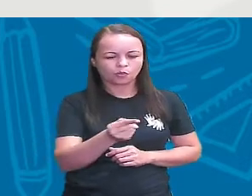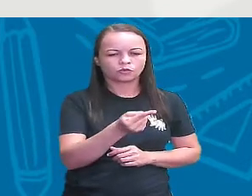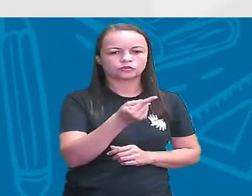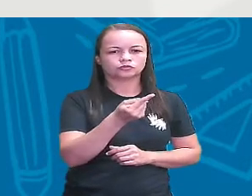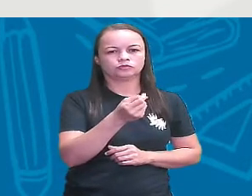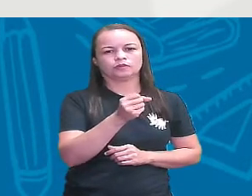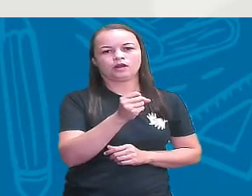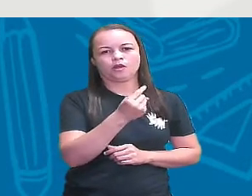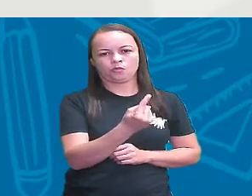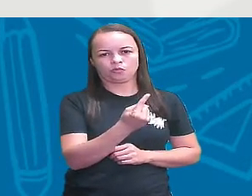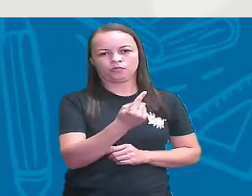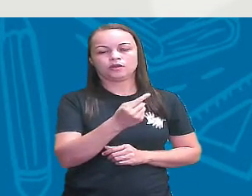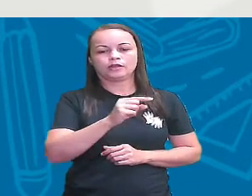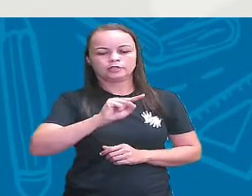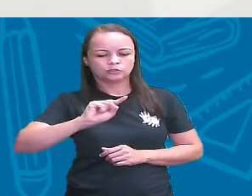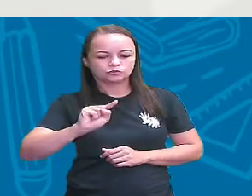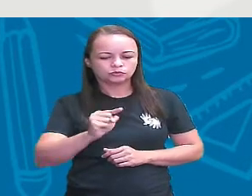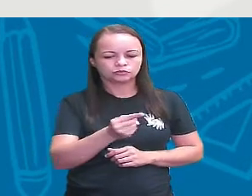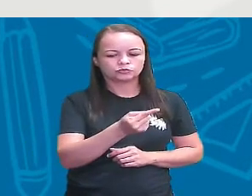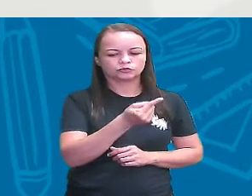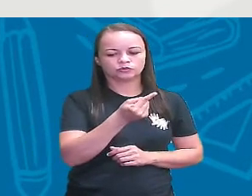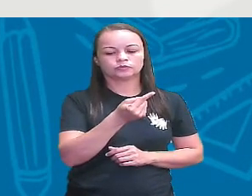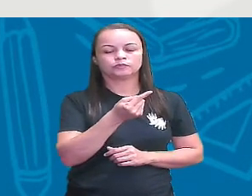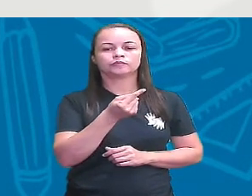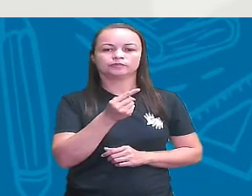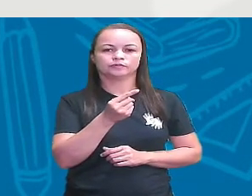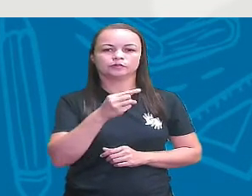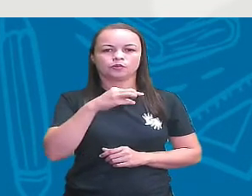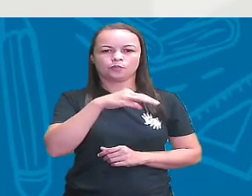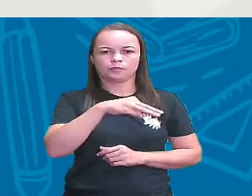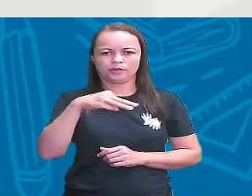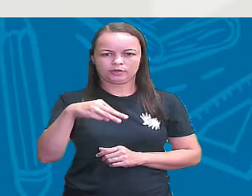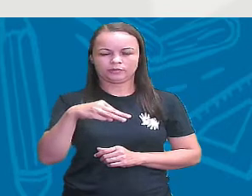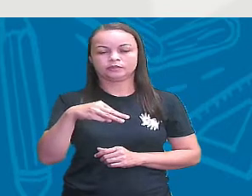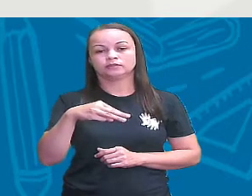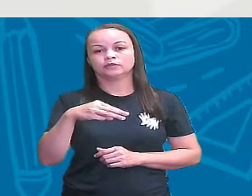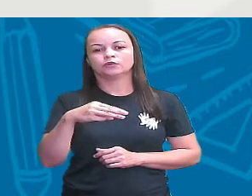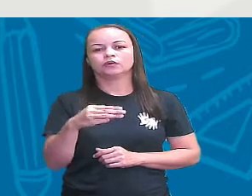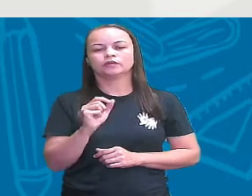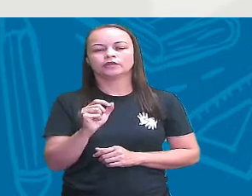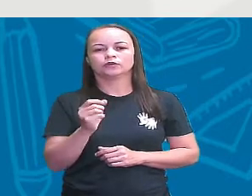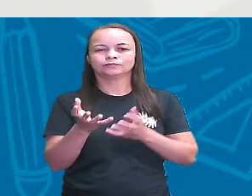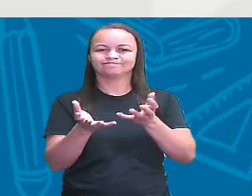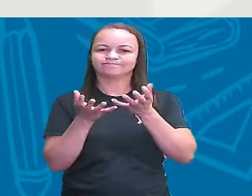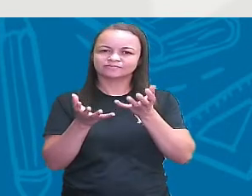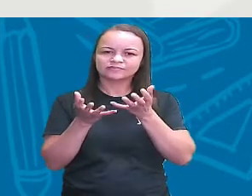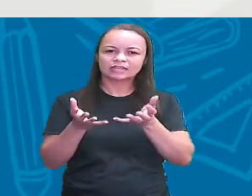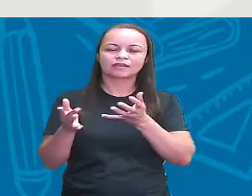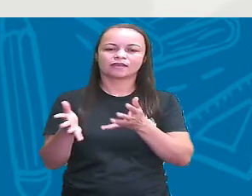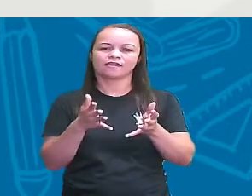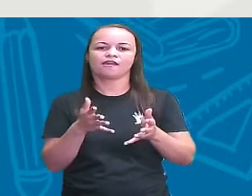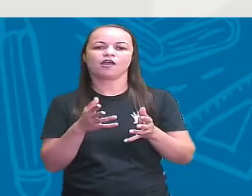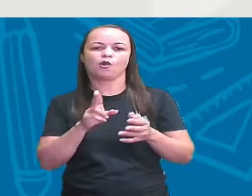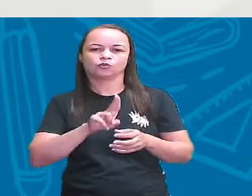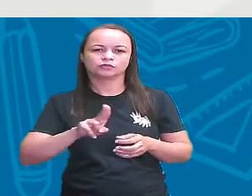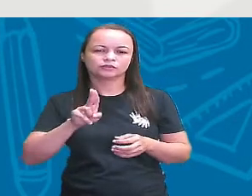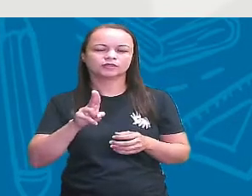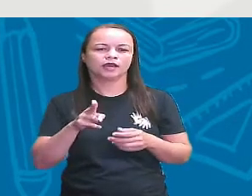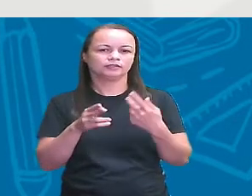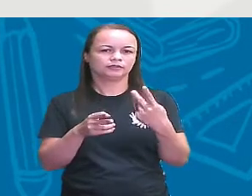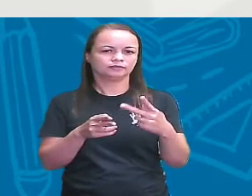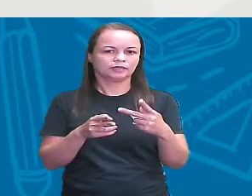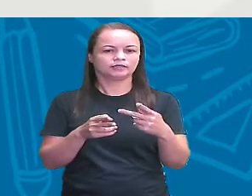o 1, e do 1 eu vou arrastar para o milímetro, que é aonde ele quer a unidade de